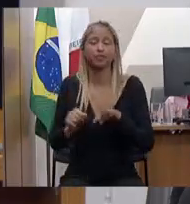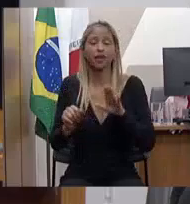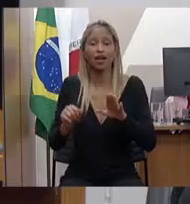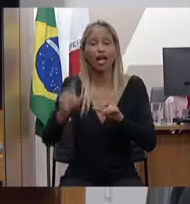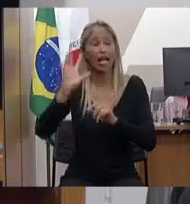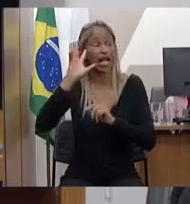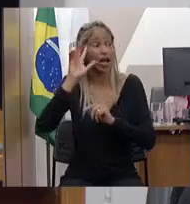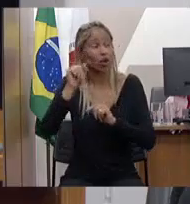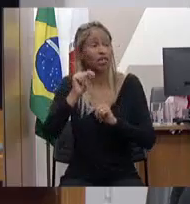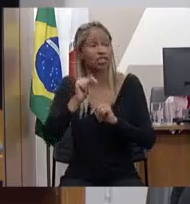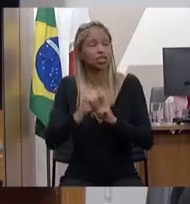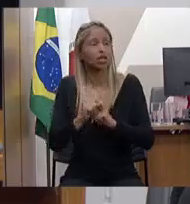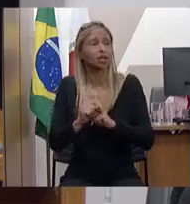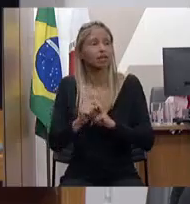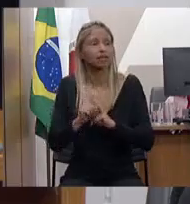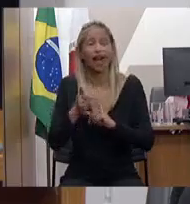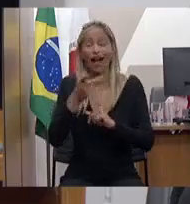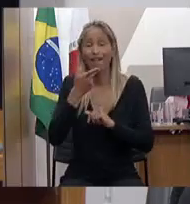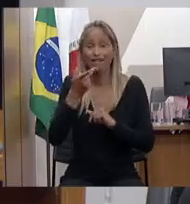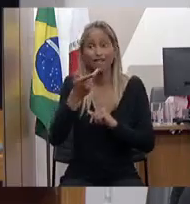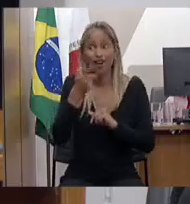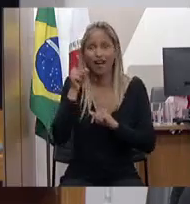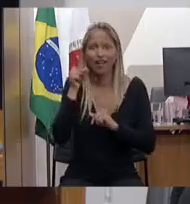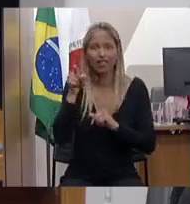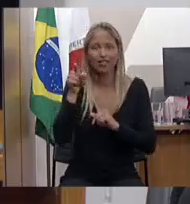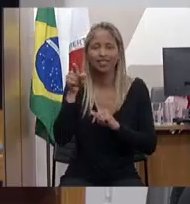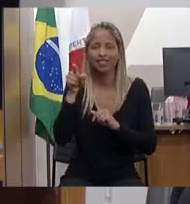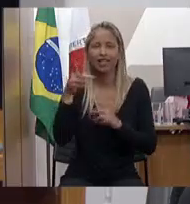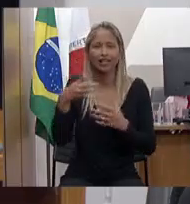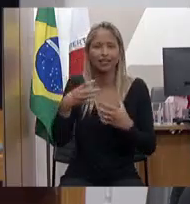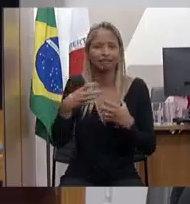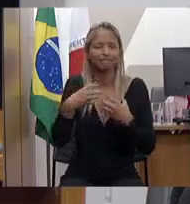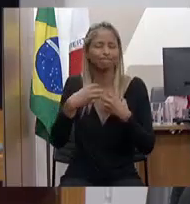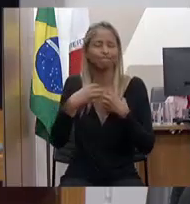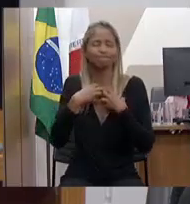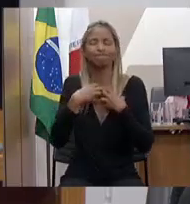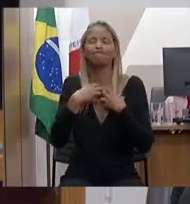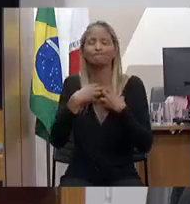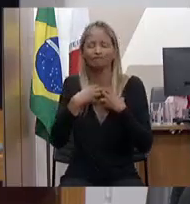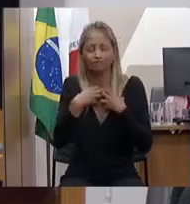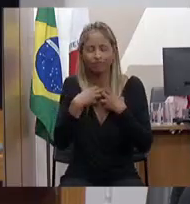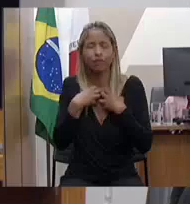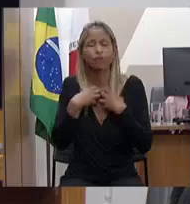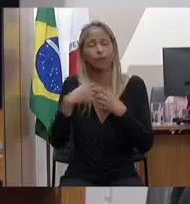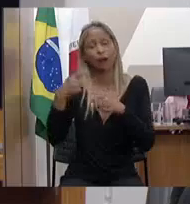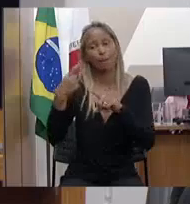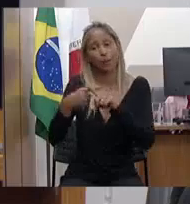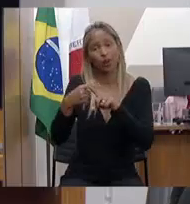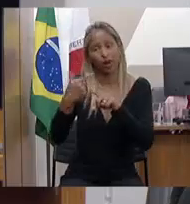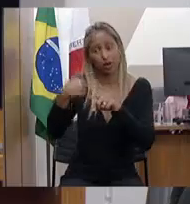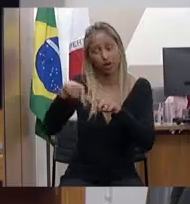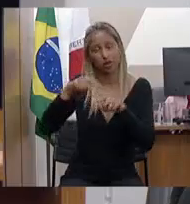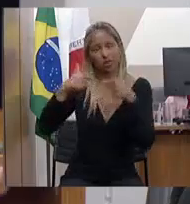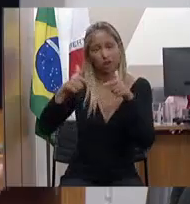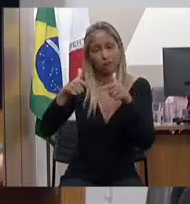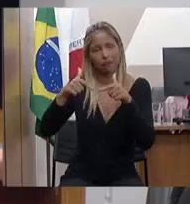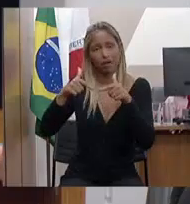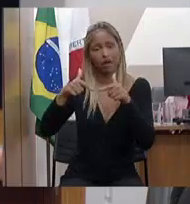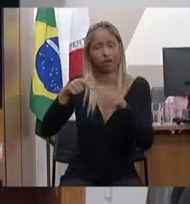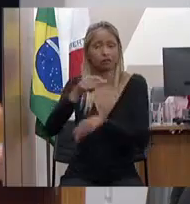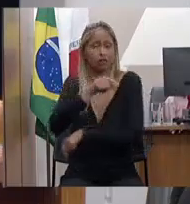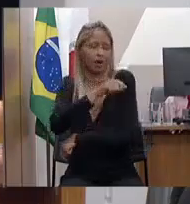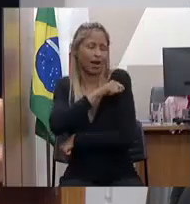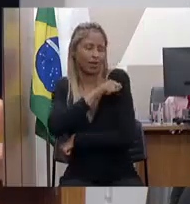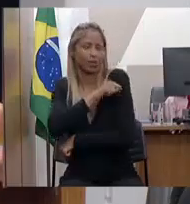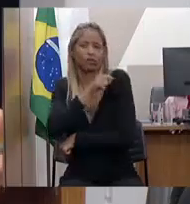achei assim a fala dele muito para mim muito tocante significativa porque a gente trabalha não só com alunos